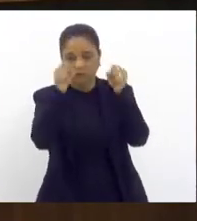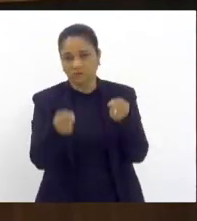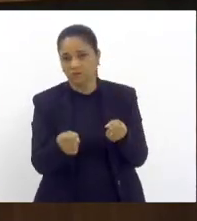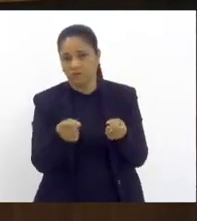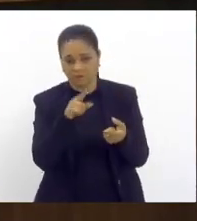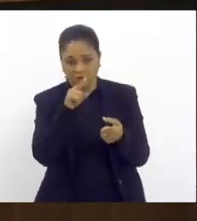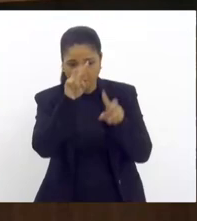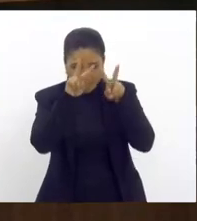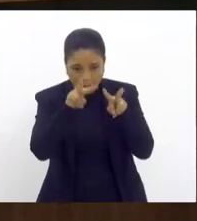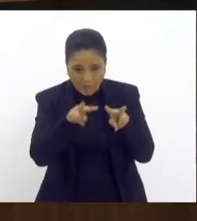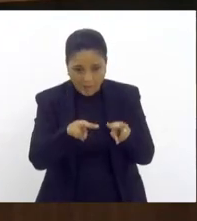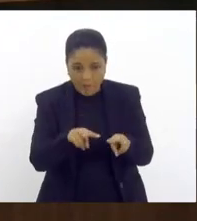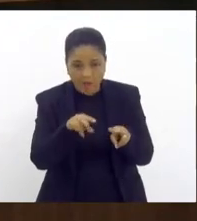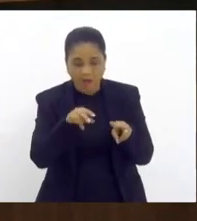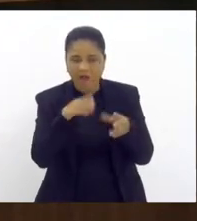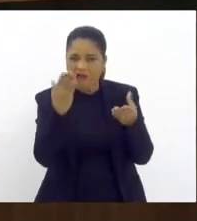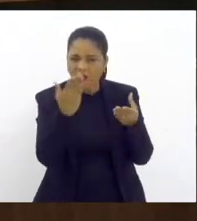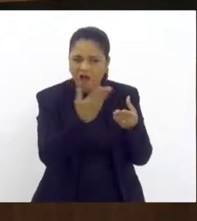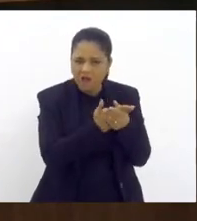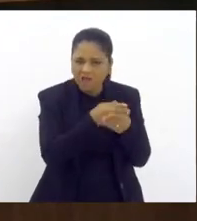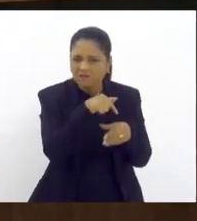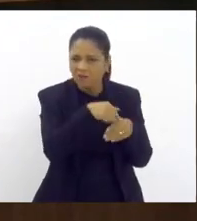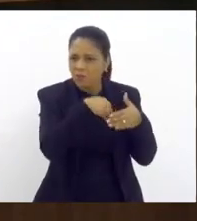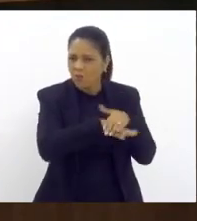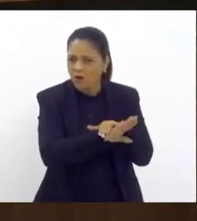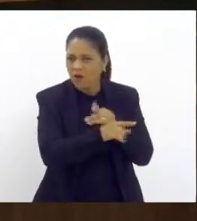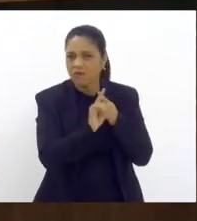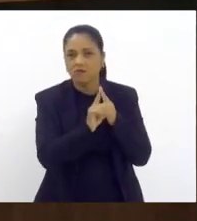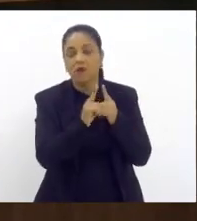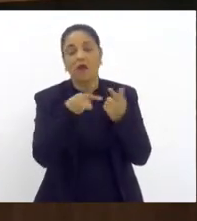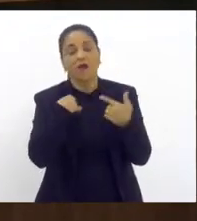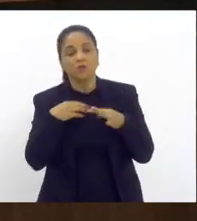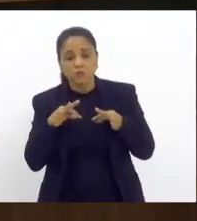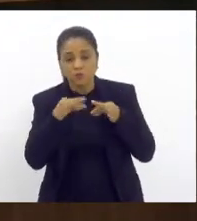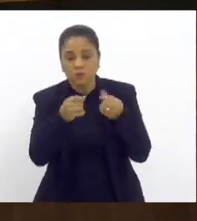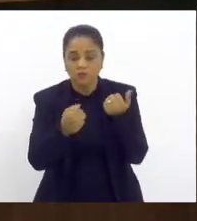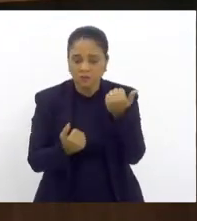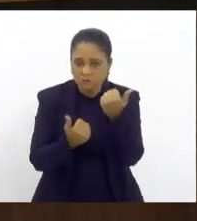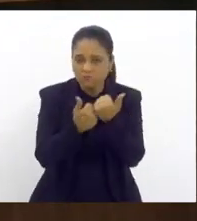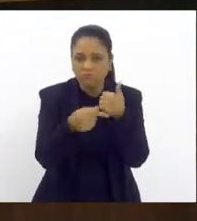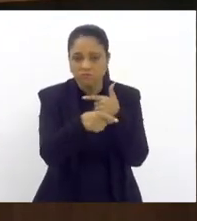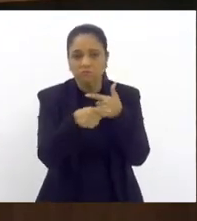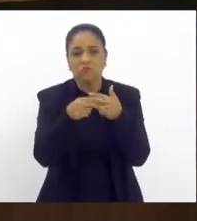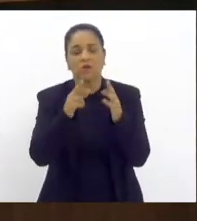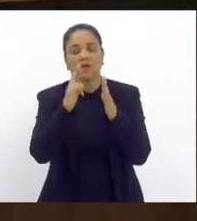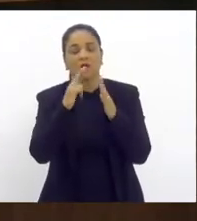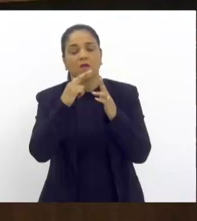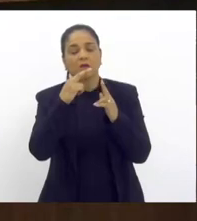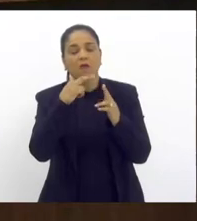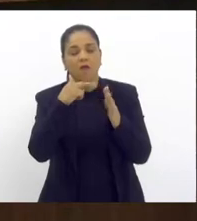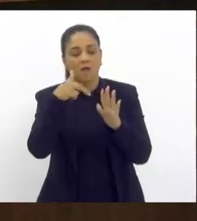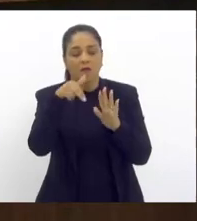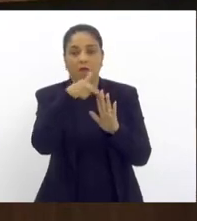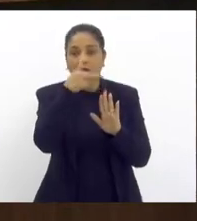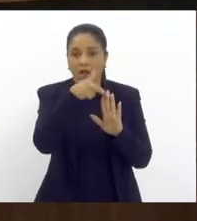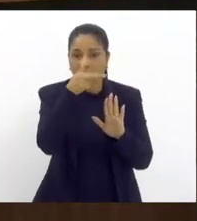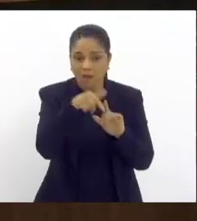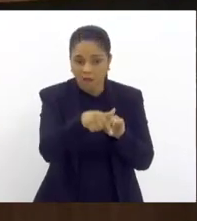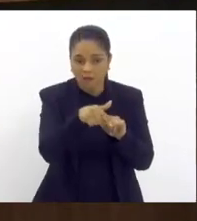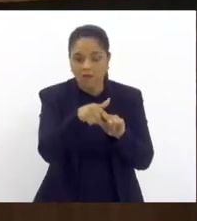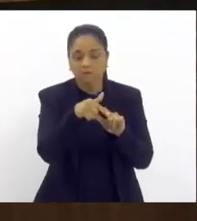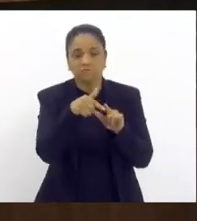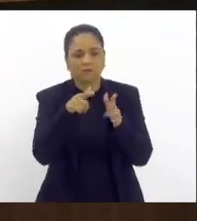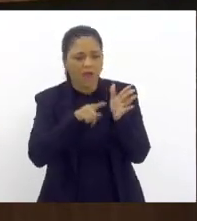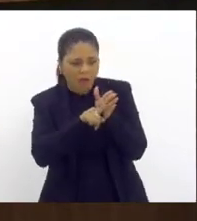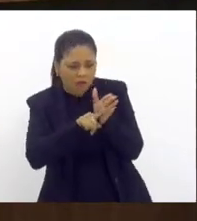E aí, por óbvio, por cautela, todas as assessorias dos deputados relatores fazem essa avaliação, enxergam